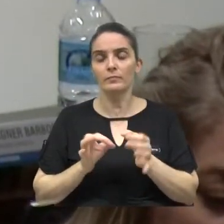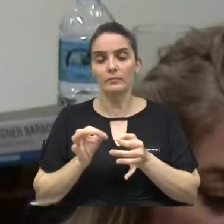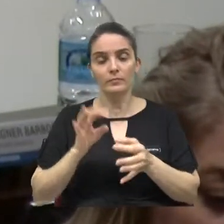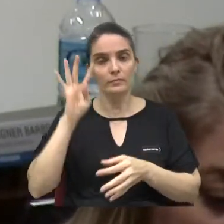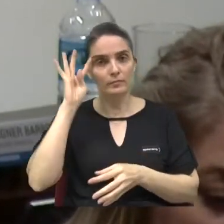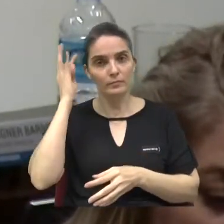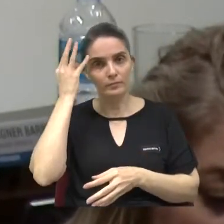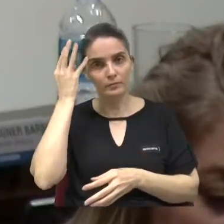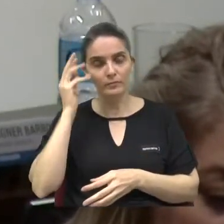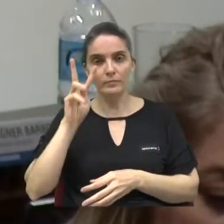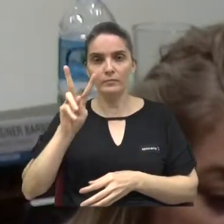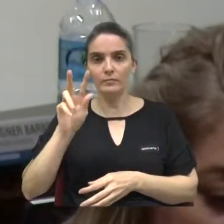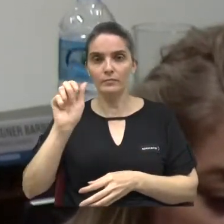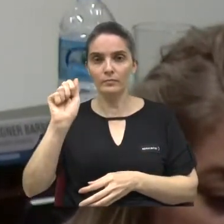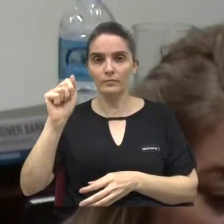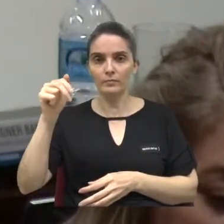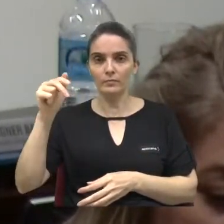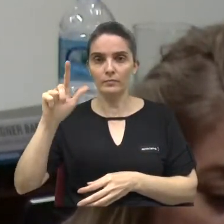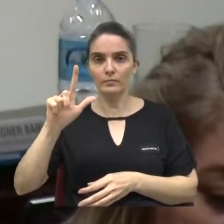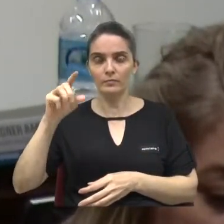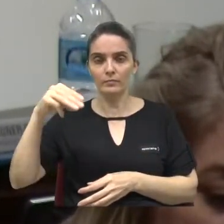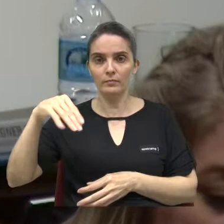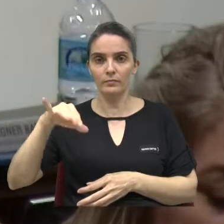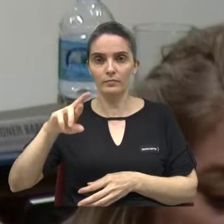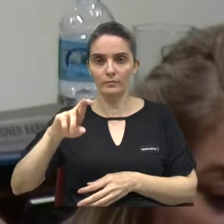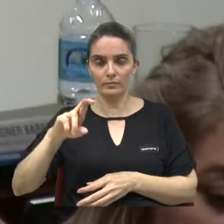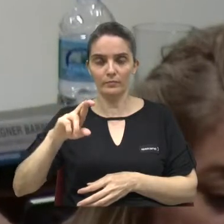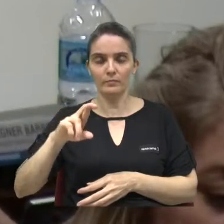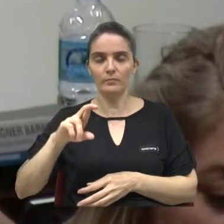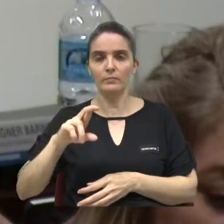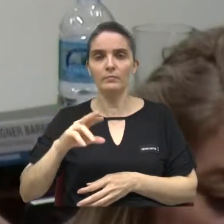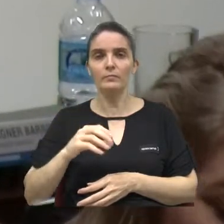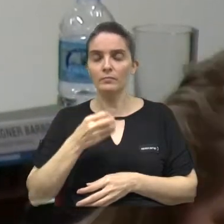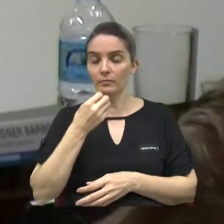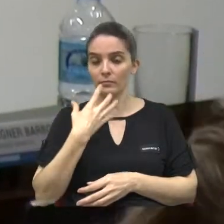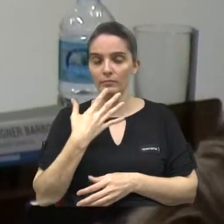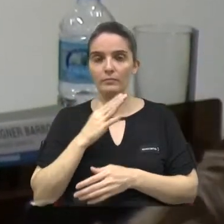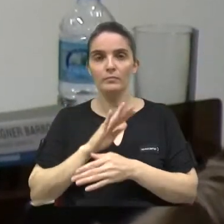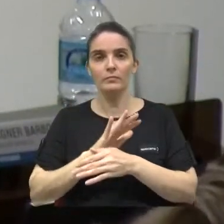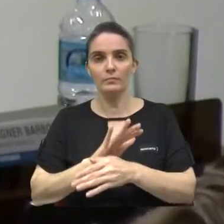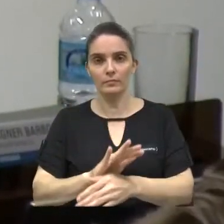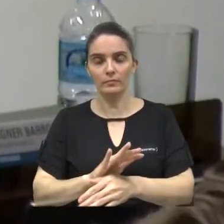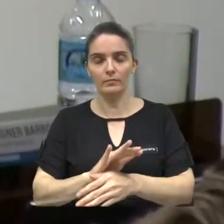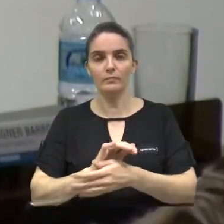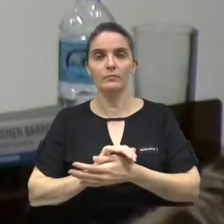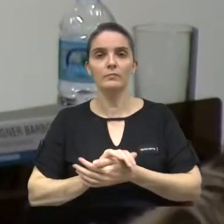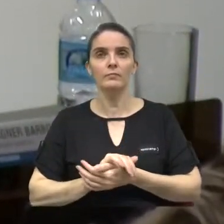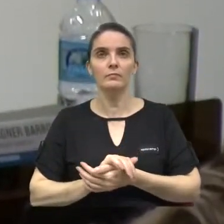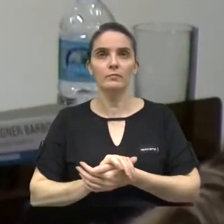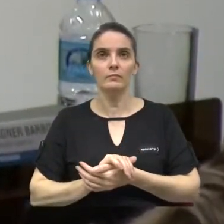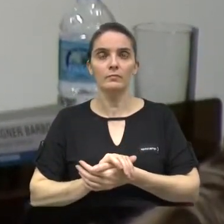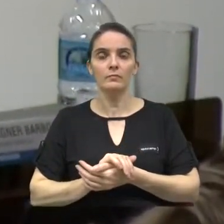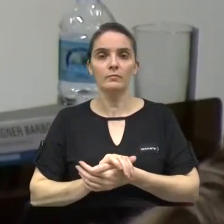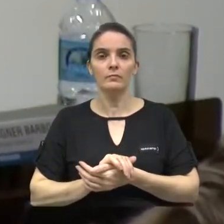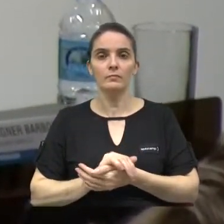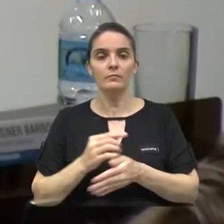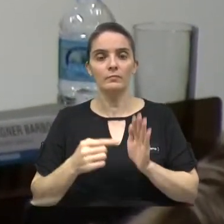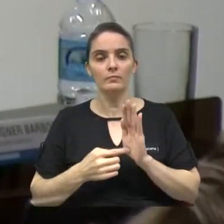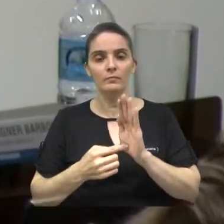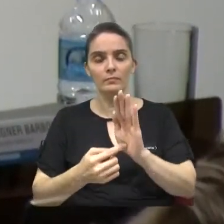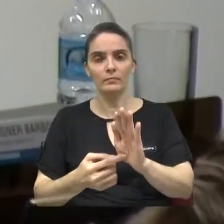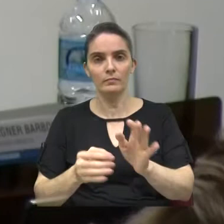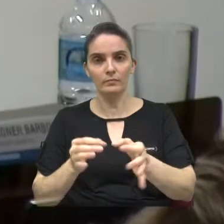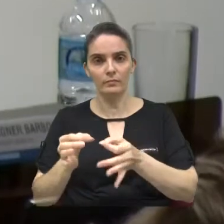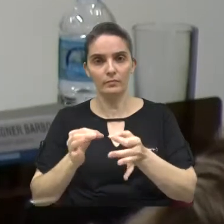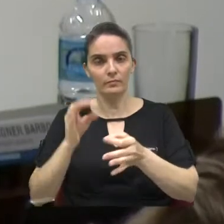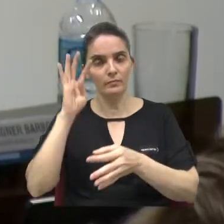Caetano, que foi determinante para que nós pudéssemos, com êxito, apresentar esse